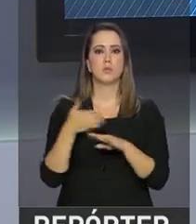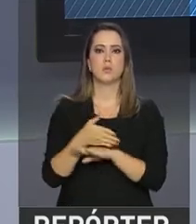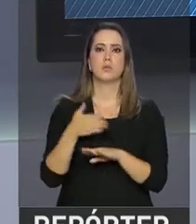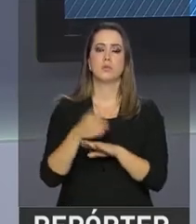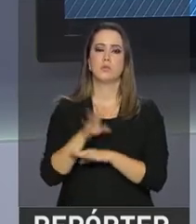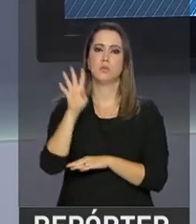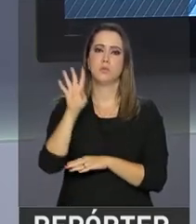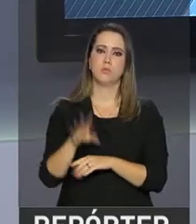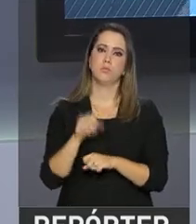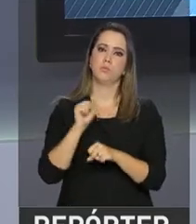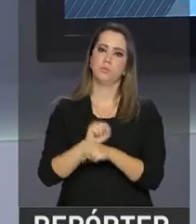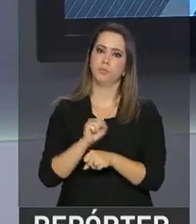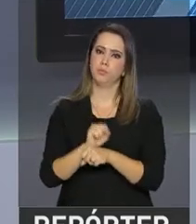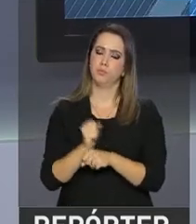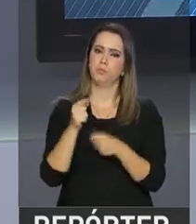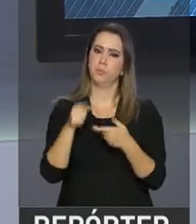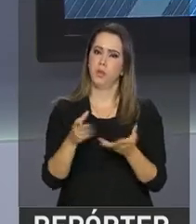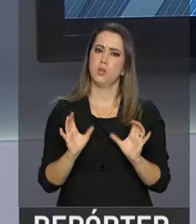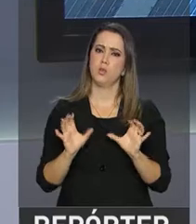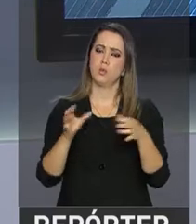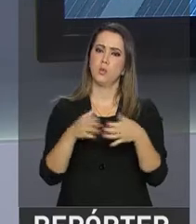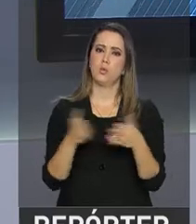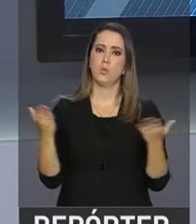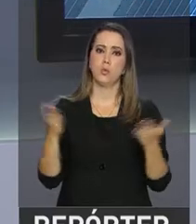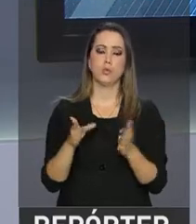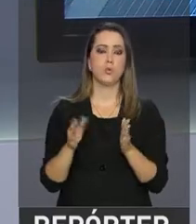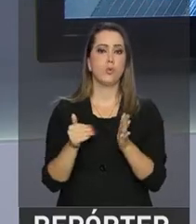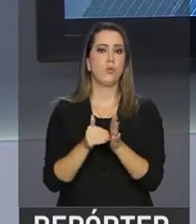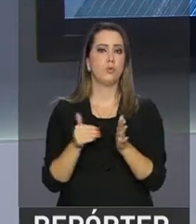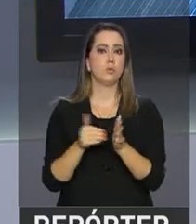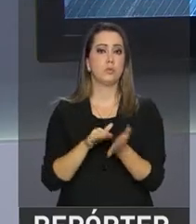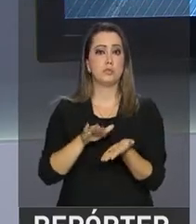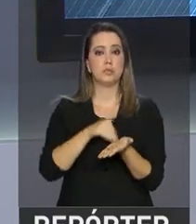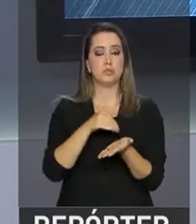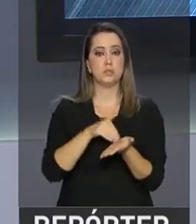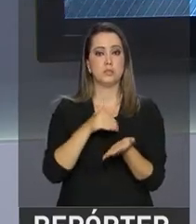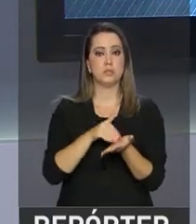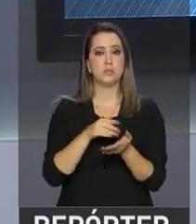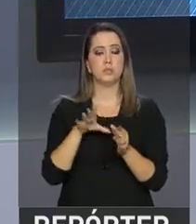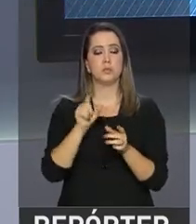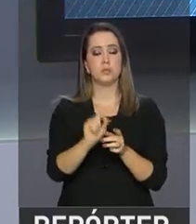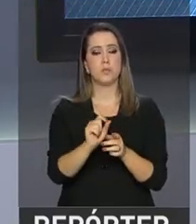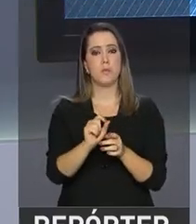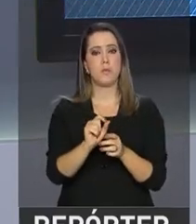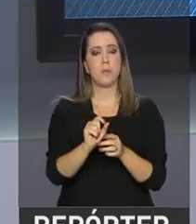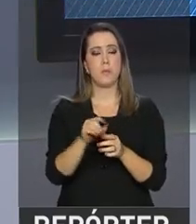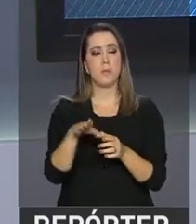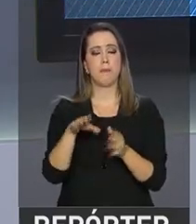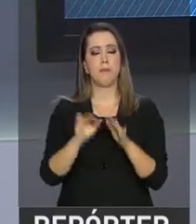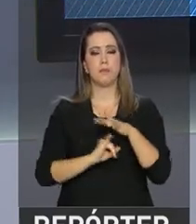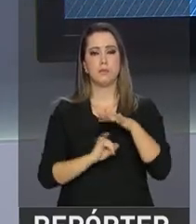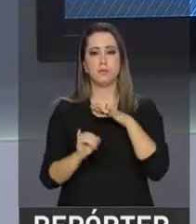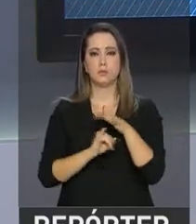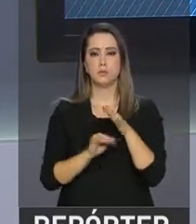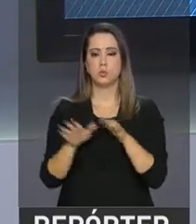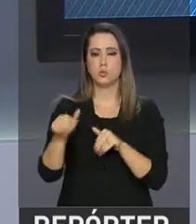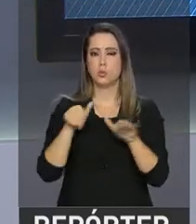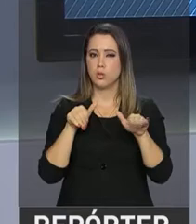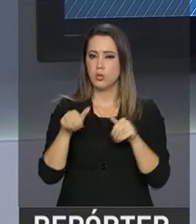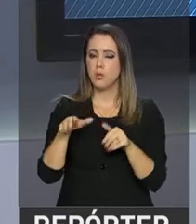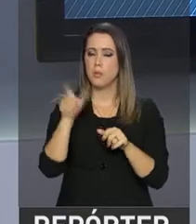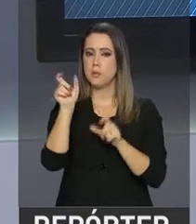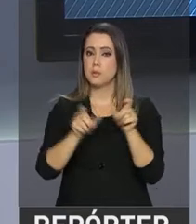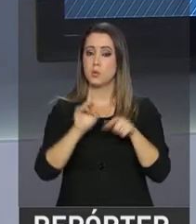da lista de espera para esse pessoal hoje é o último dia de inscrição em as instituições de ensino começam a convocar os candidatos